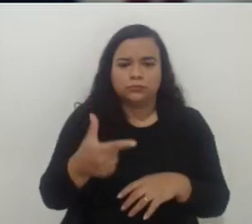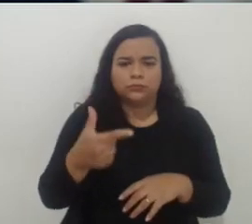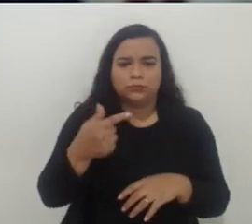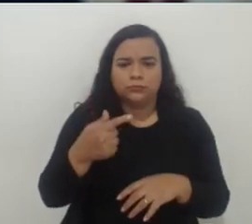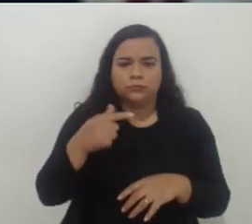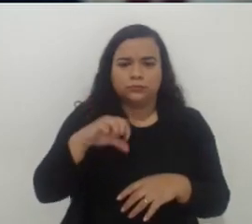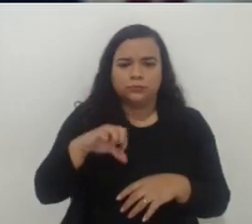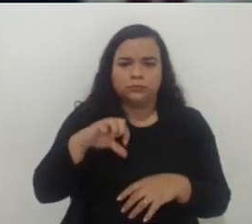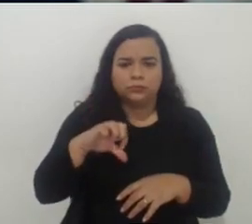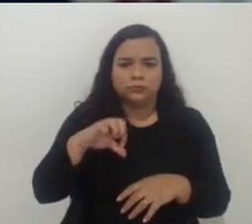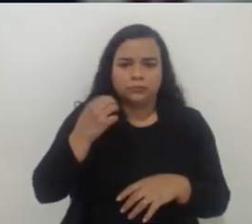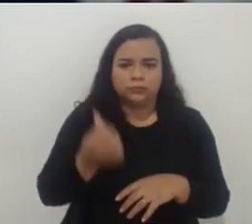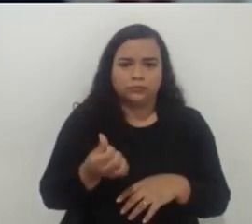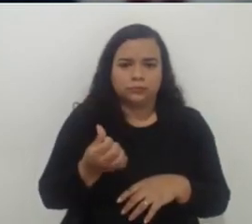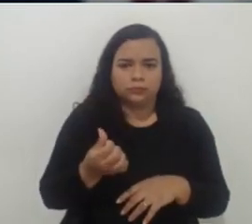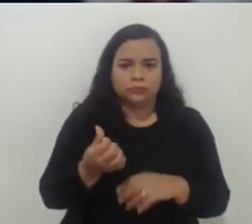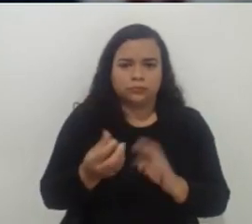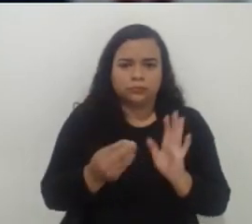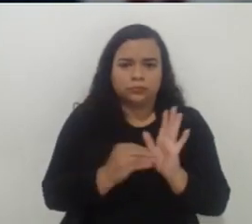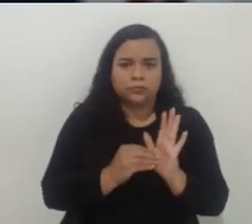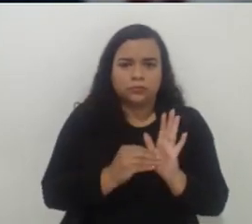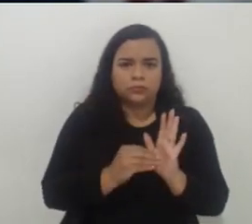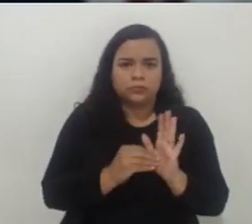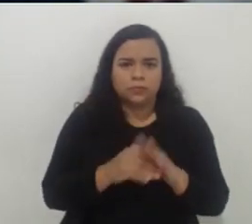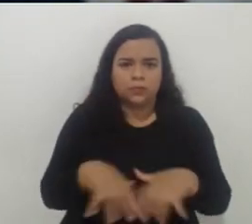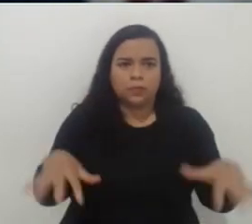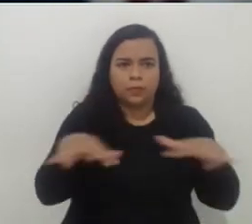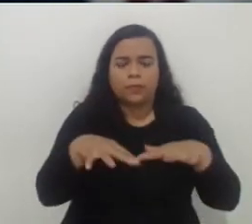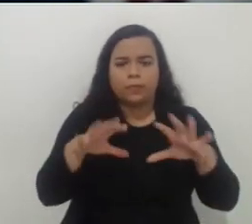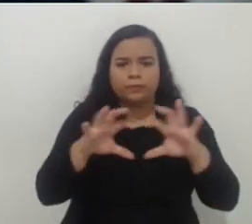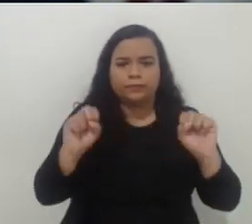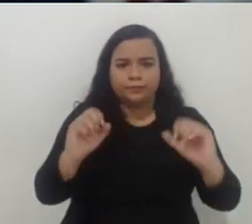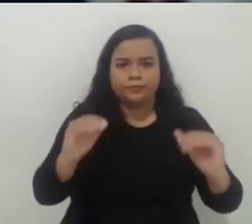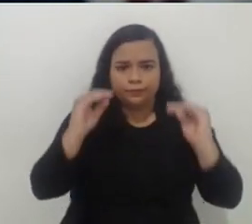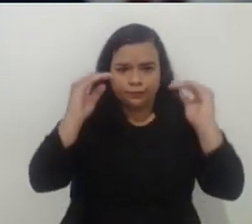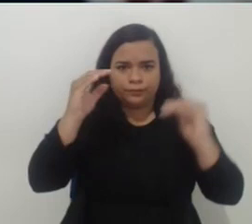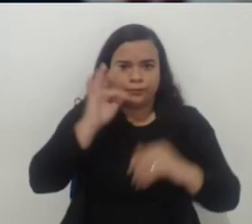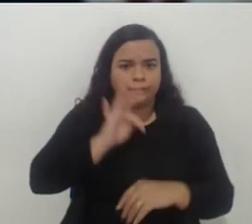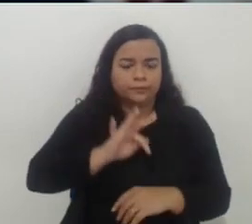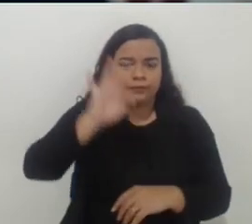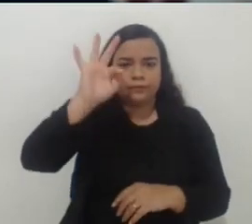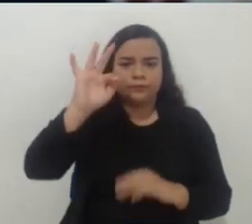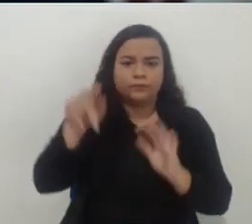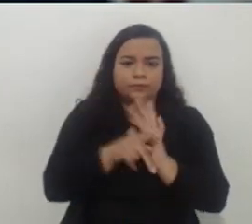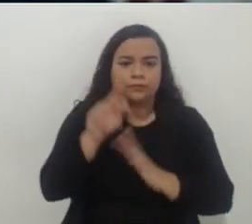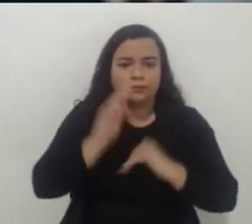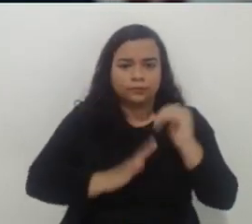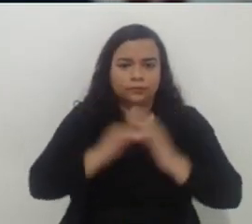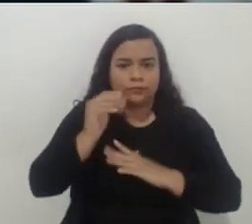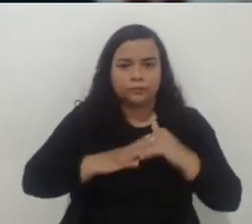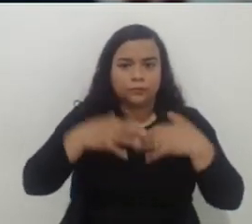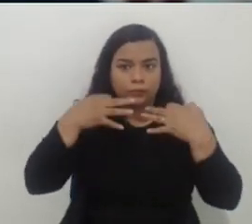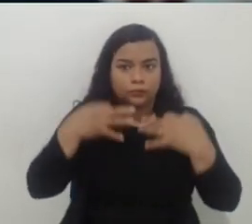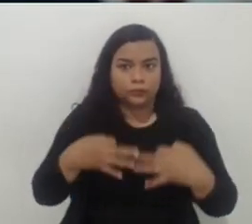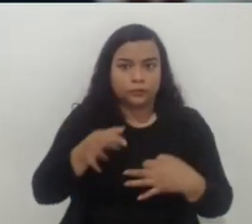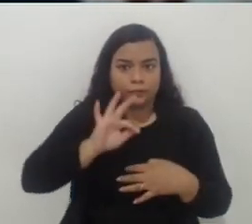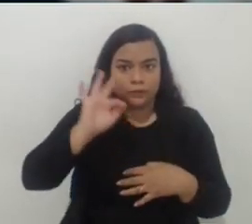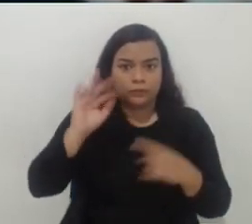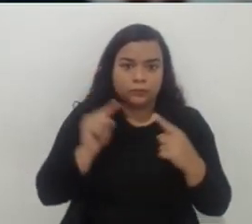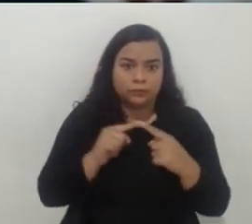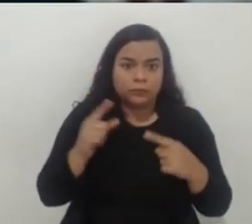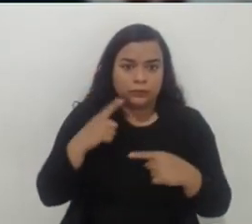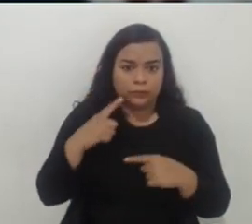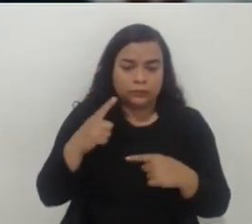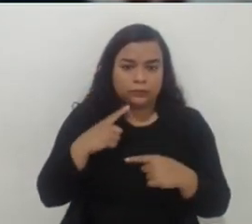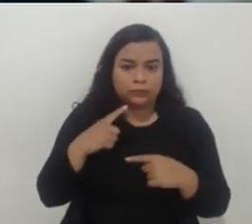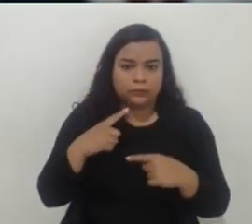82.79.96, que tem repercussão geral do Supremo Tribunal Federal, que trata da competência da Justiça Federal. Não